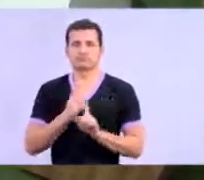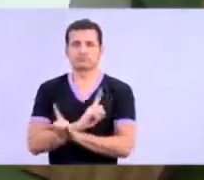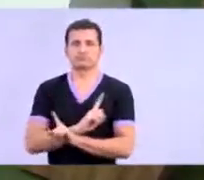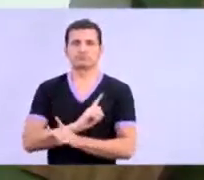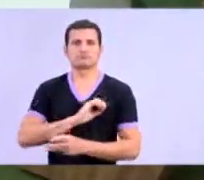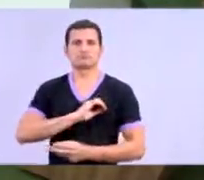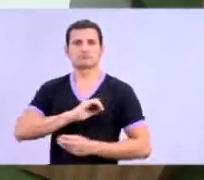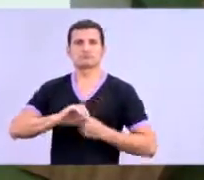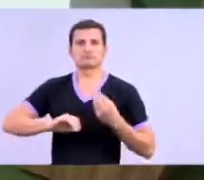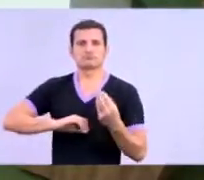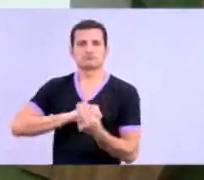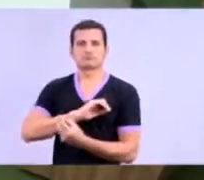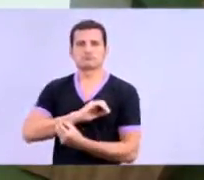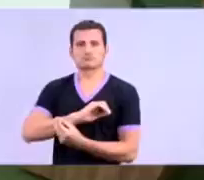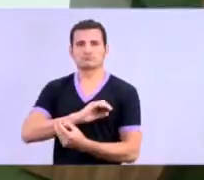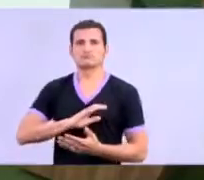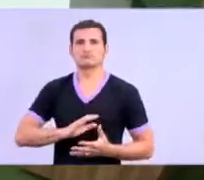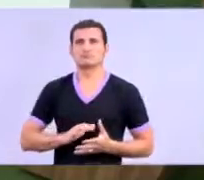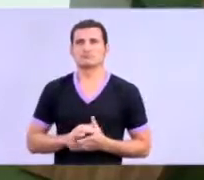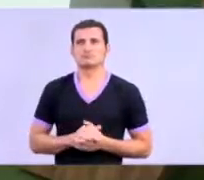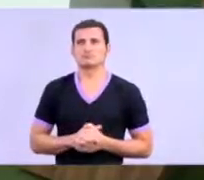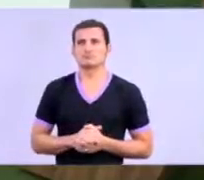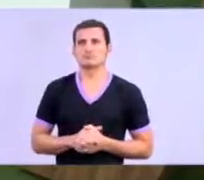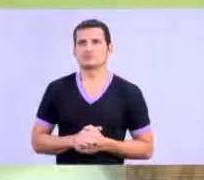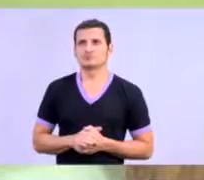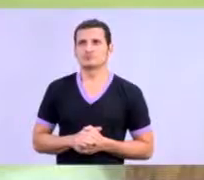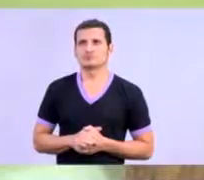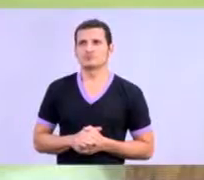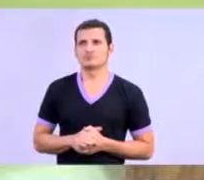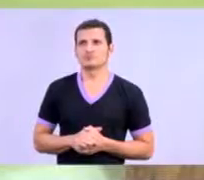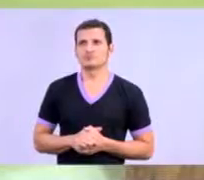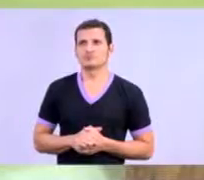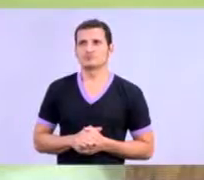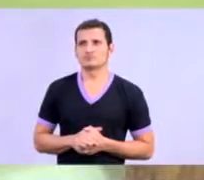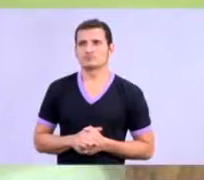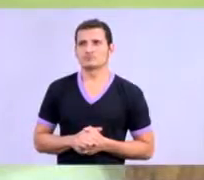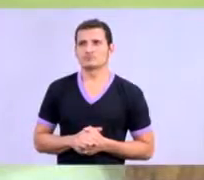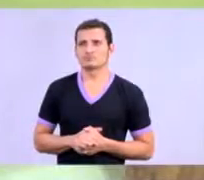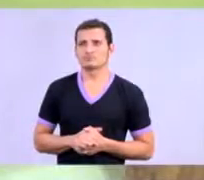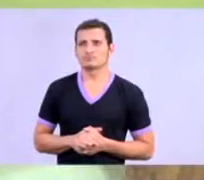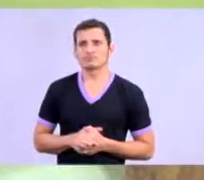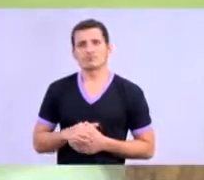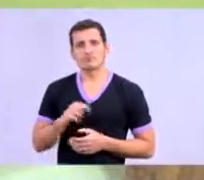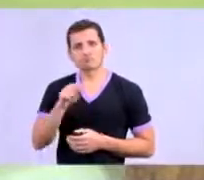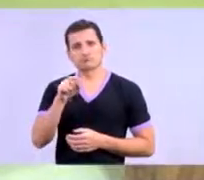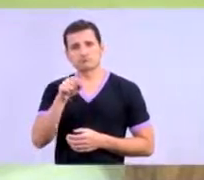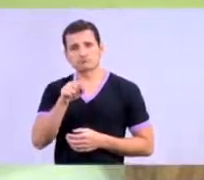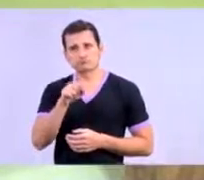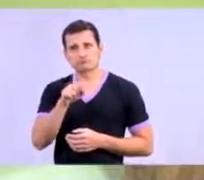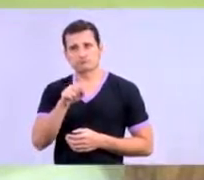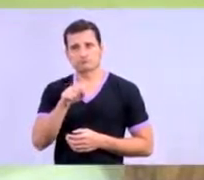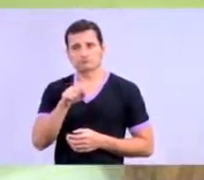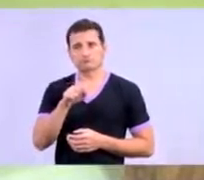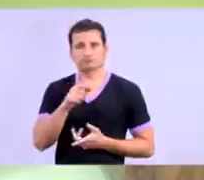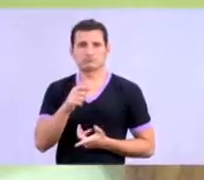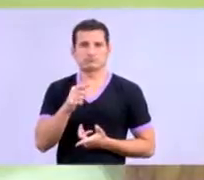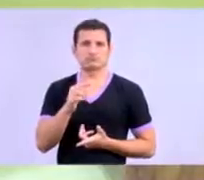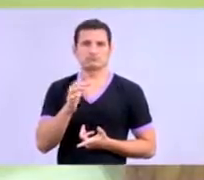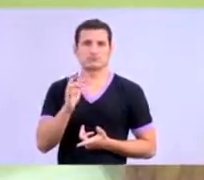tudo, tá certo? Bolou tudo. Então, veja aqui o seguinte, que essa exatamente é a função do protocolo. Ele precisa